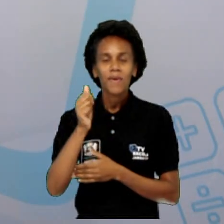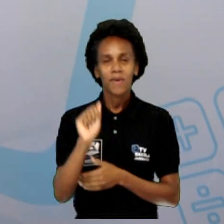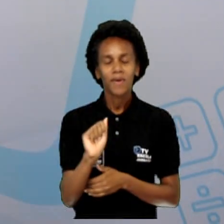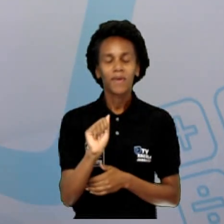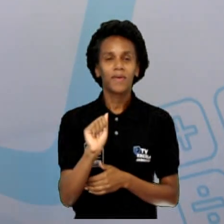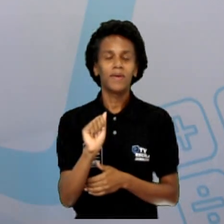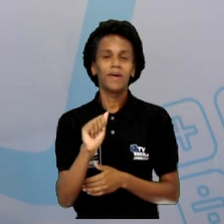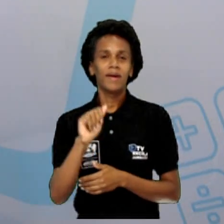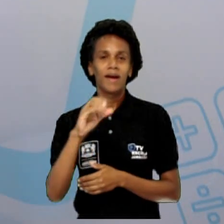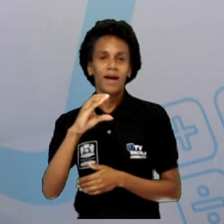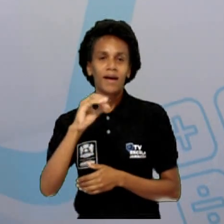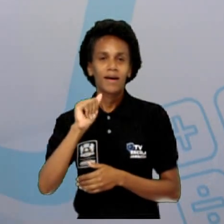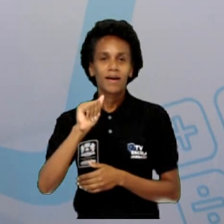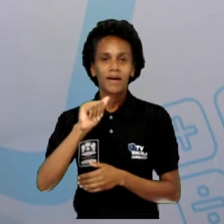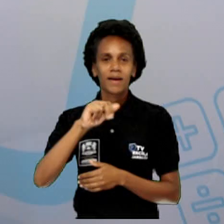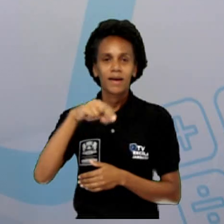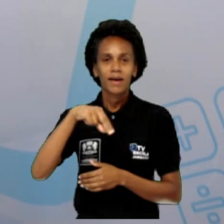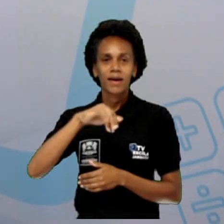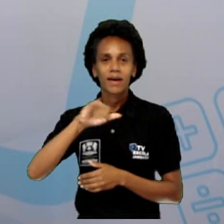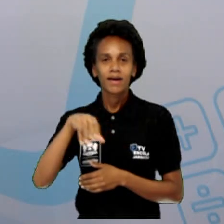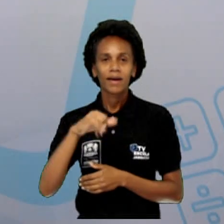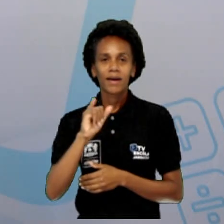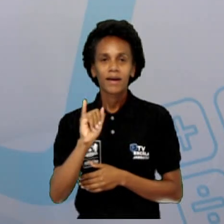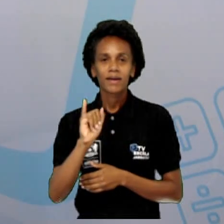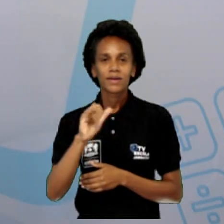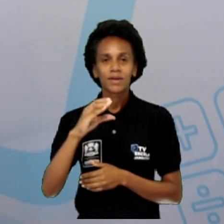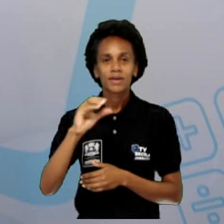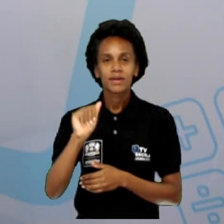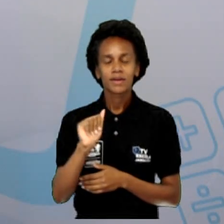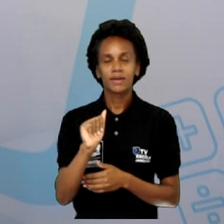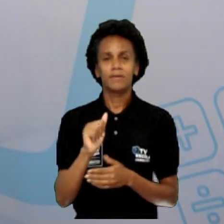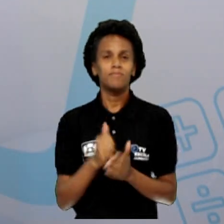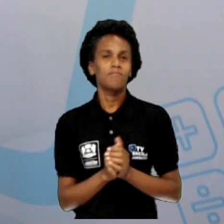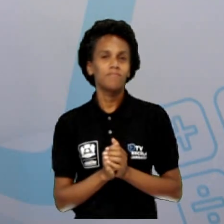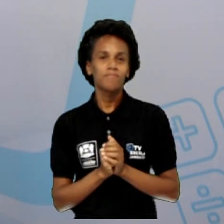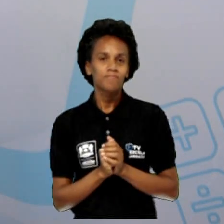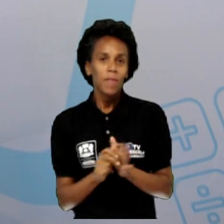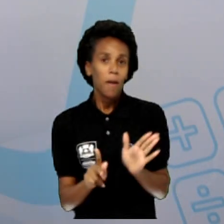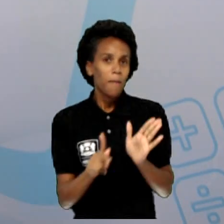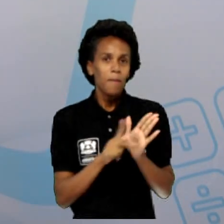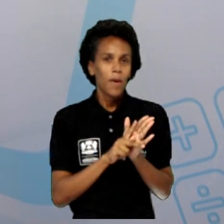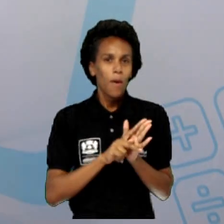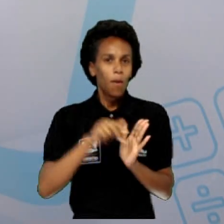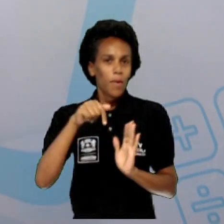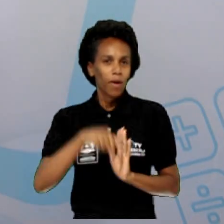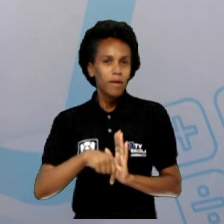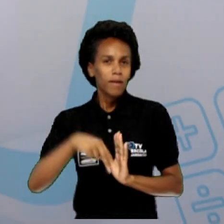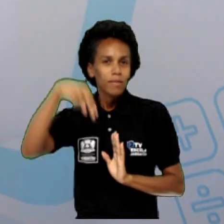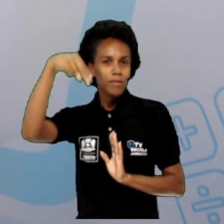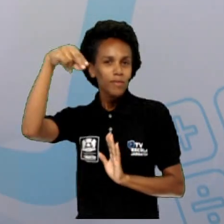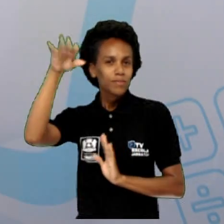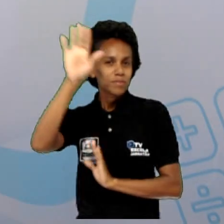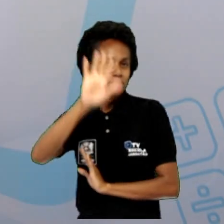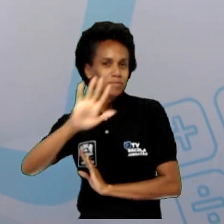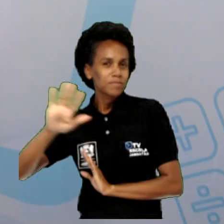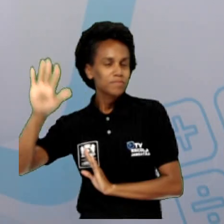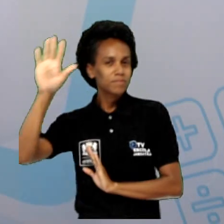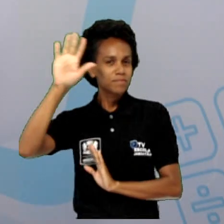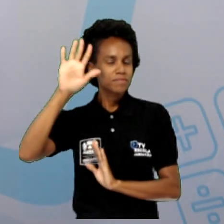tudo isso é típico do Nordeste, tá certo? Então, nas festas